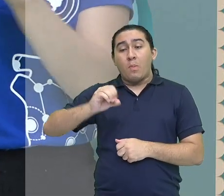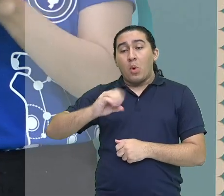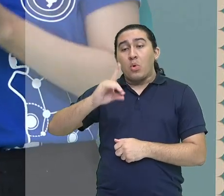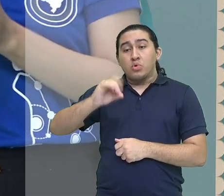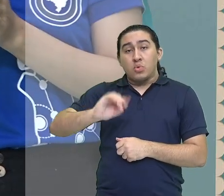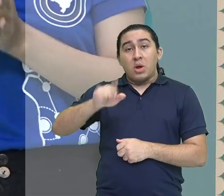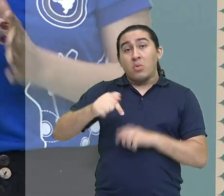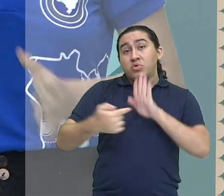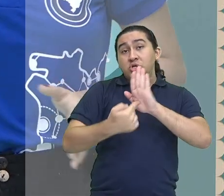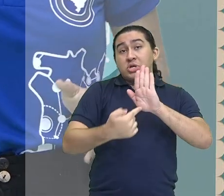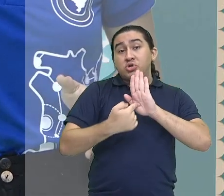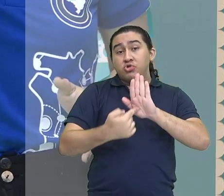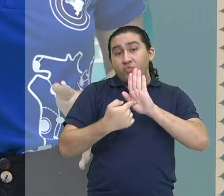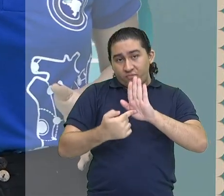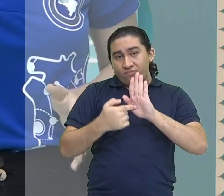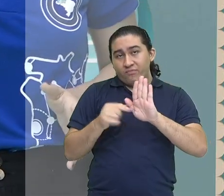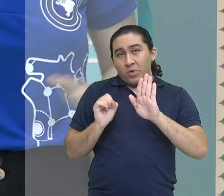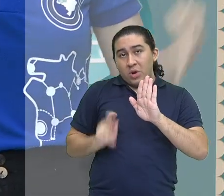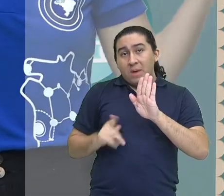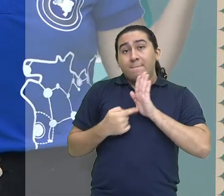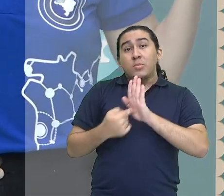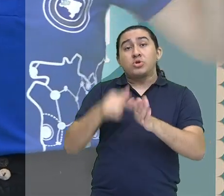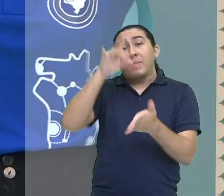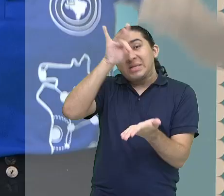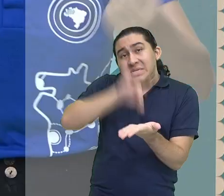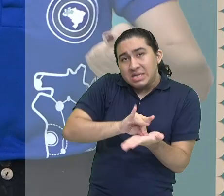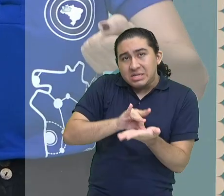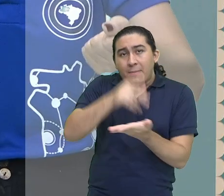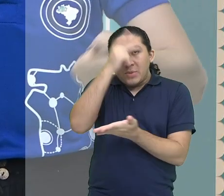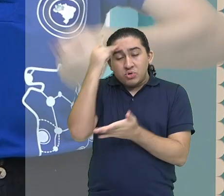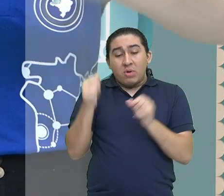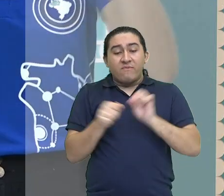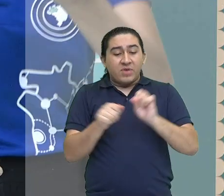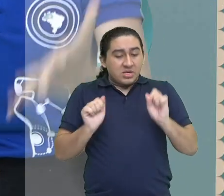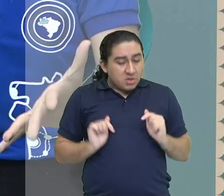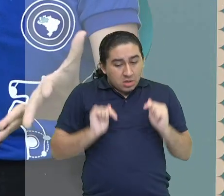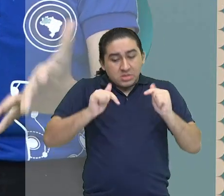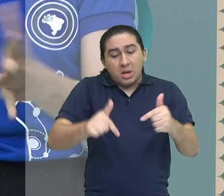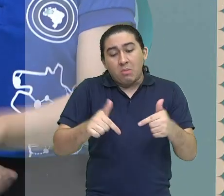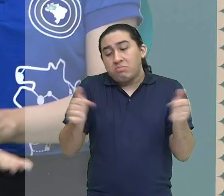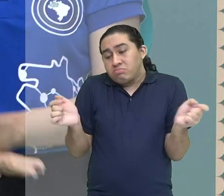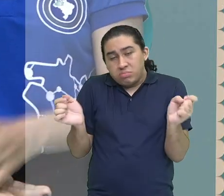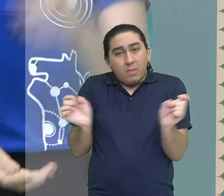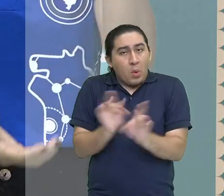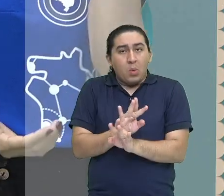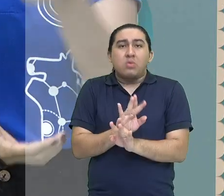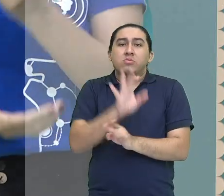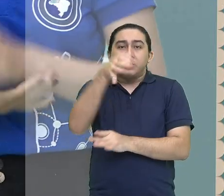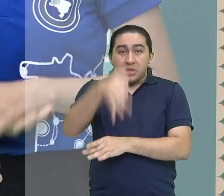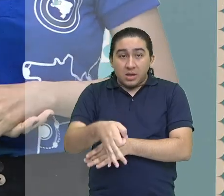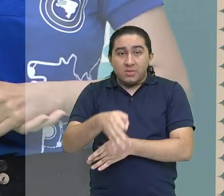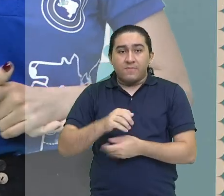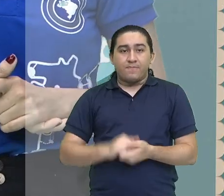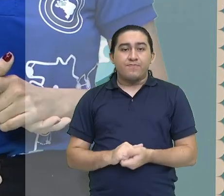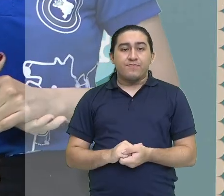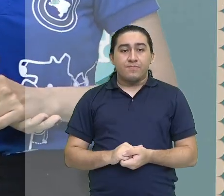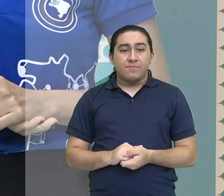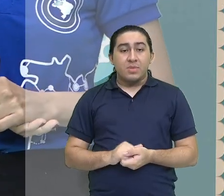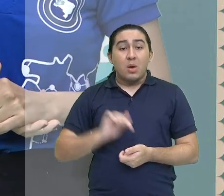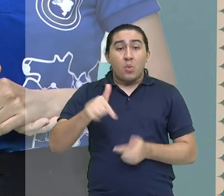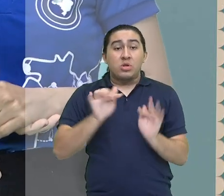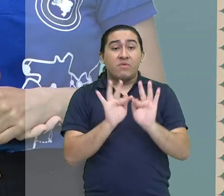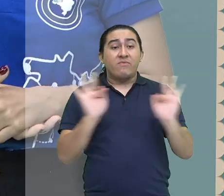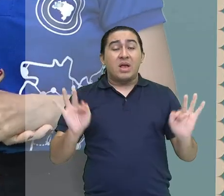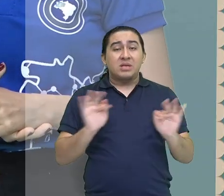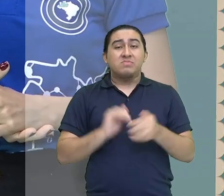modo indicativo. Expressa uma certeza. Então, a pessoa fez uma ação com plena certeza. Na próxima, espero que